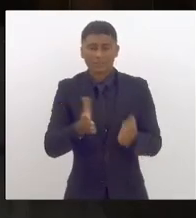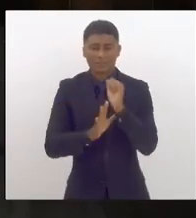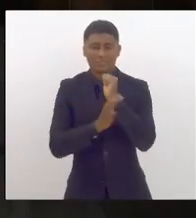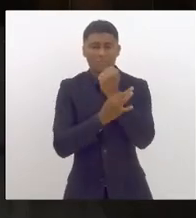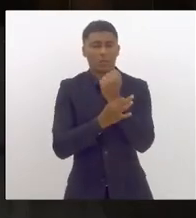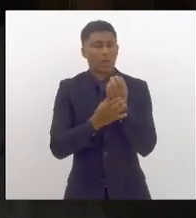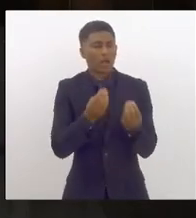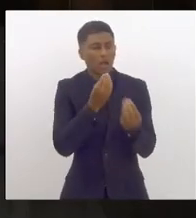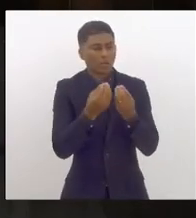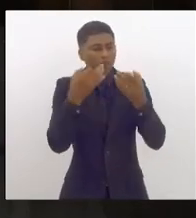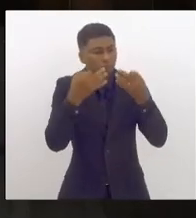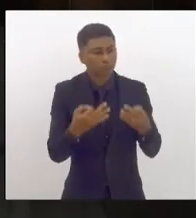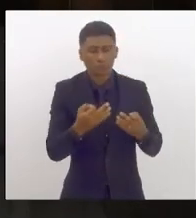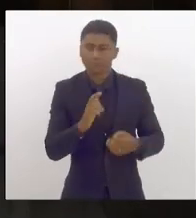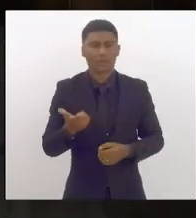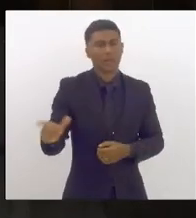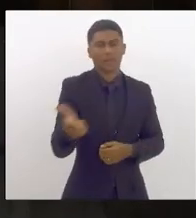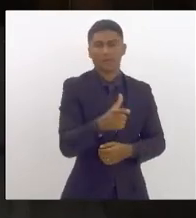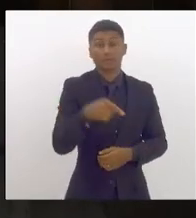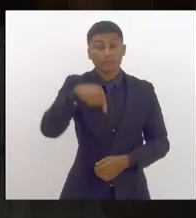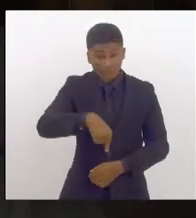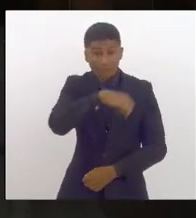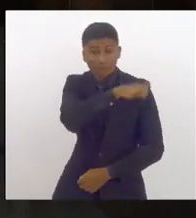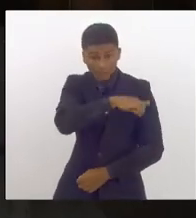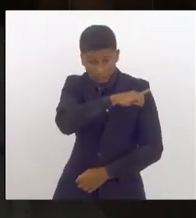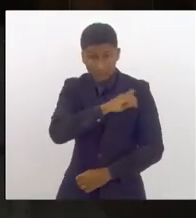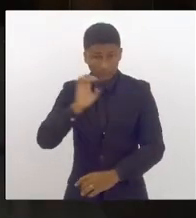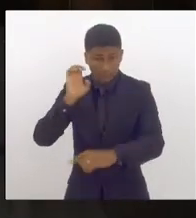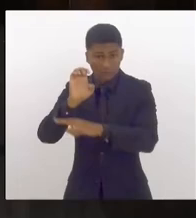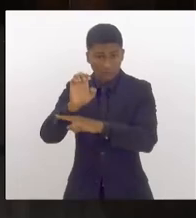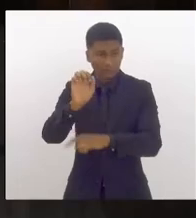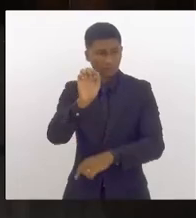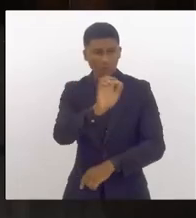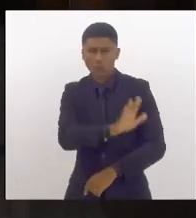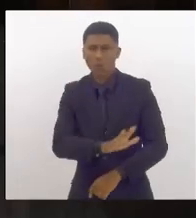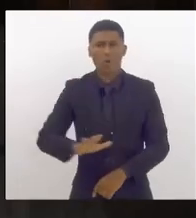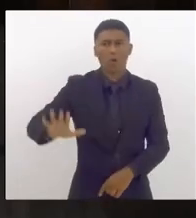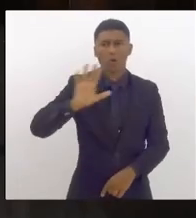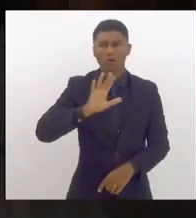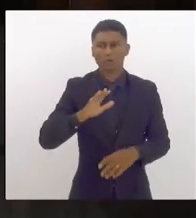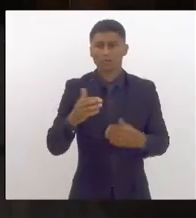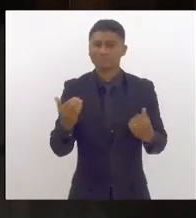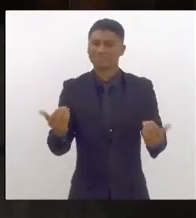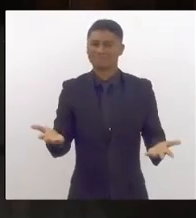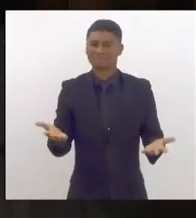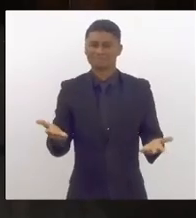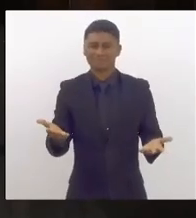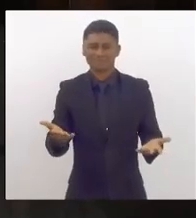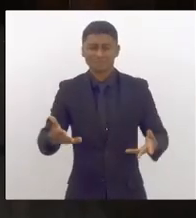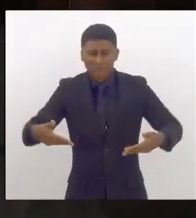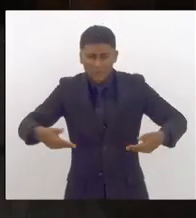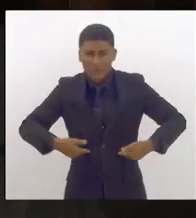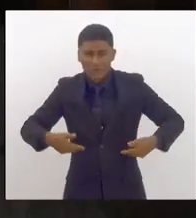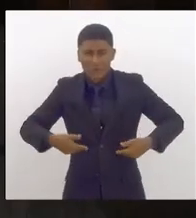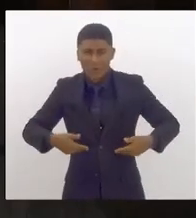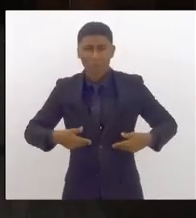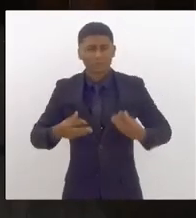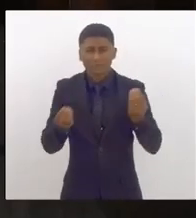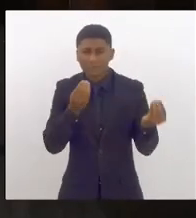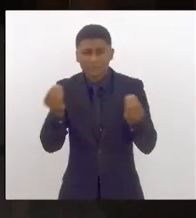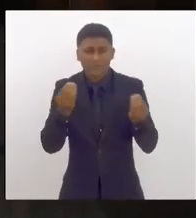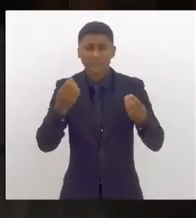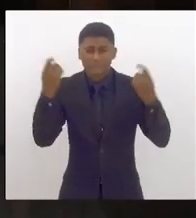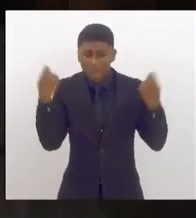no estado do Rio de Janeiro o Tom enfrentamento a esse flagelo da Fome